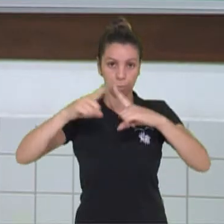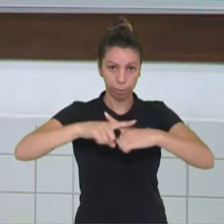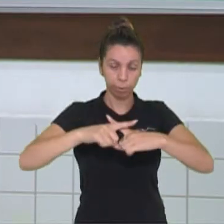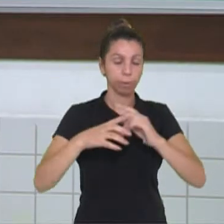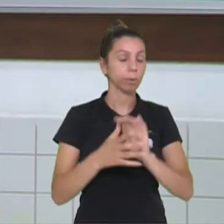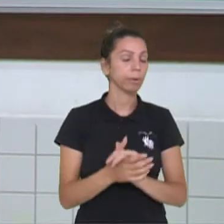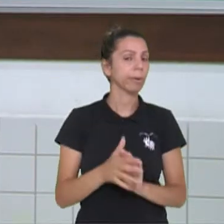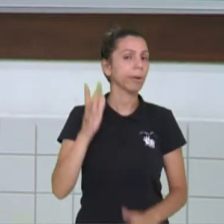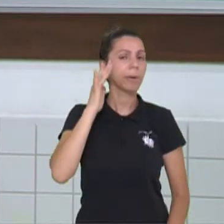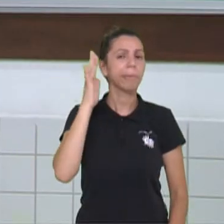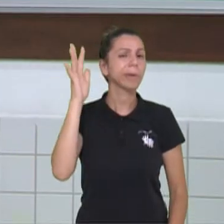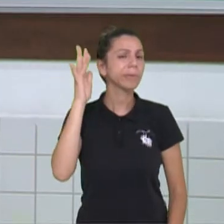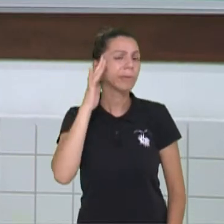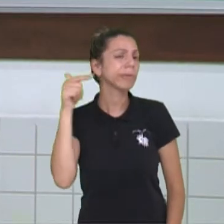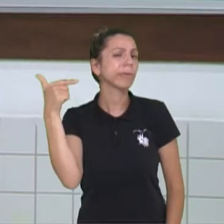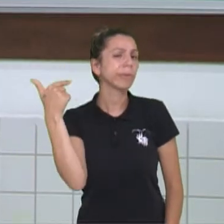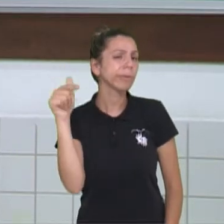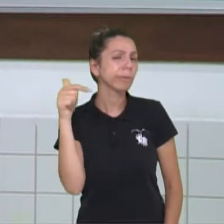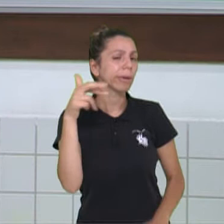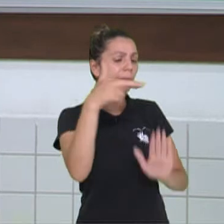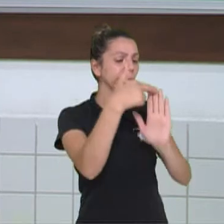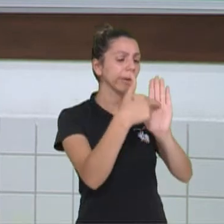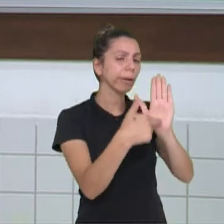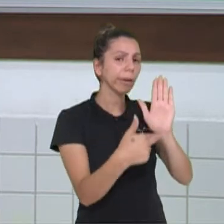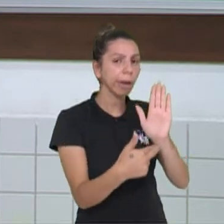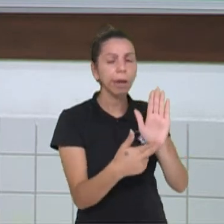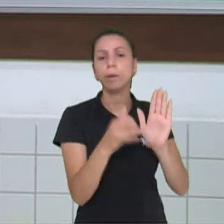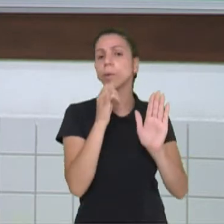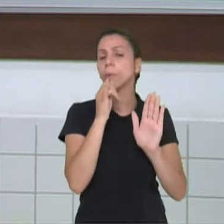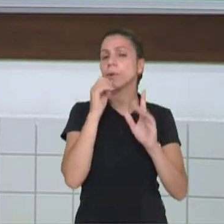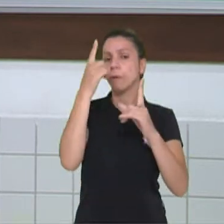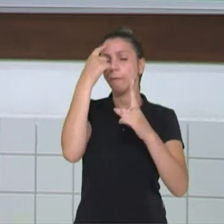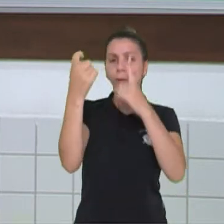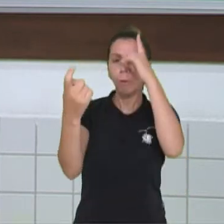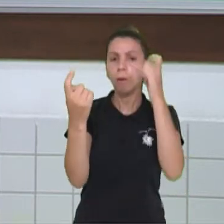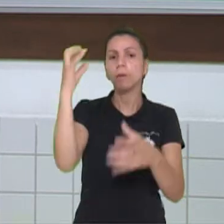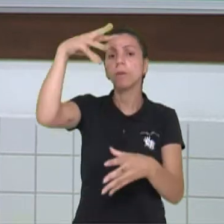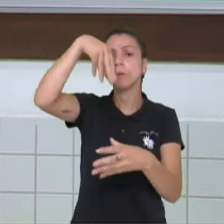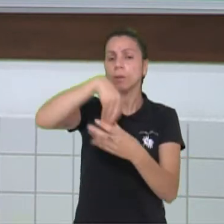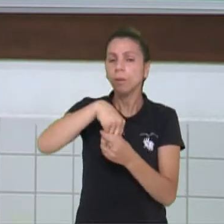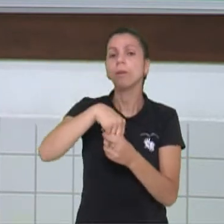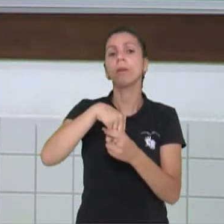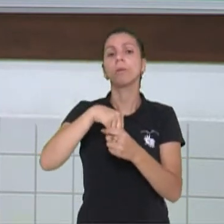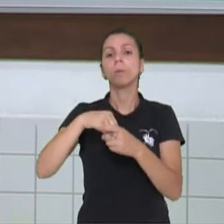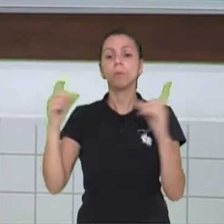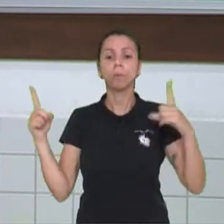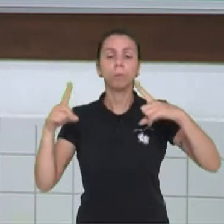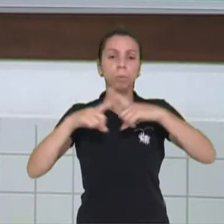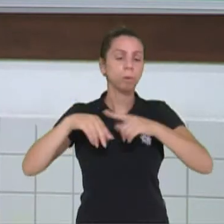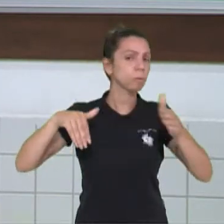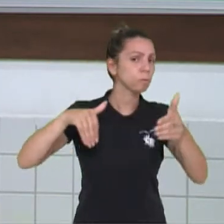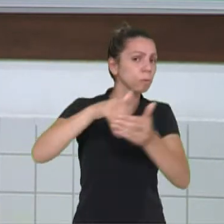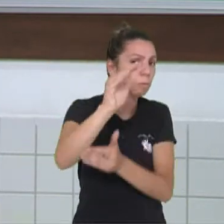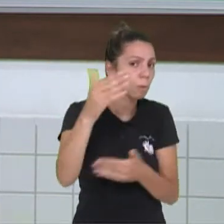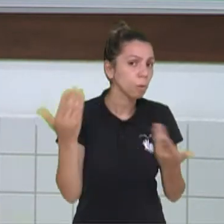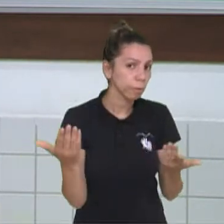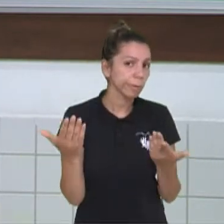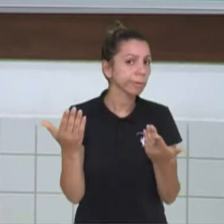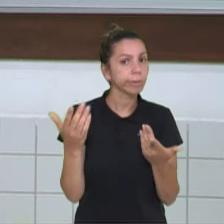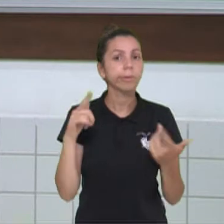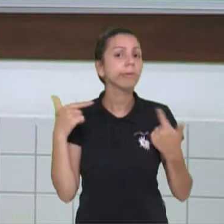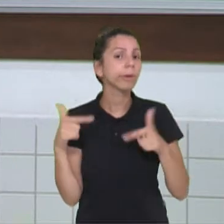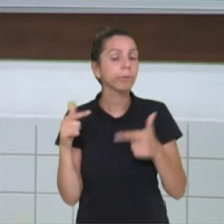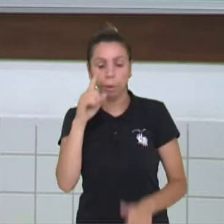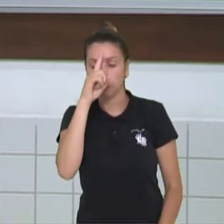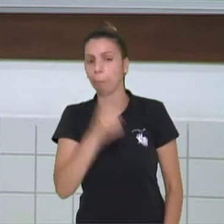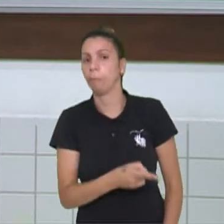tivesse regra que proibisse jogadas violentas dentro do jogo de futebol. Você imaginou? Se não houvesse uma punição